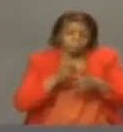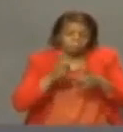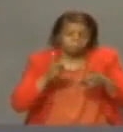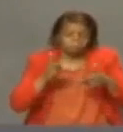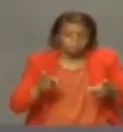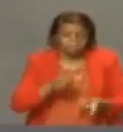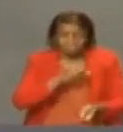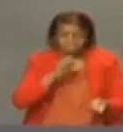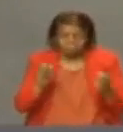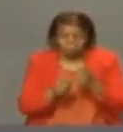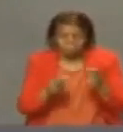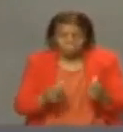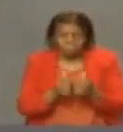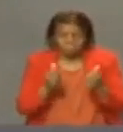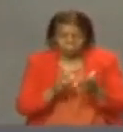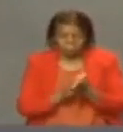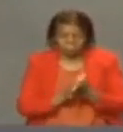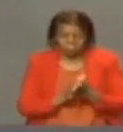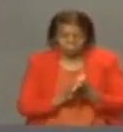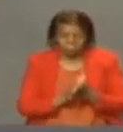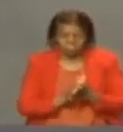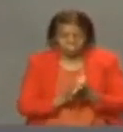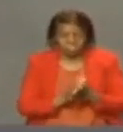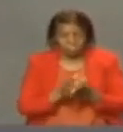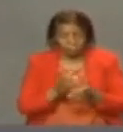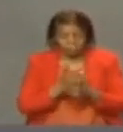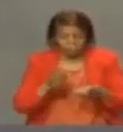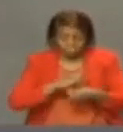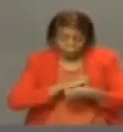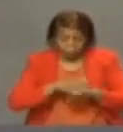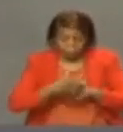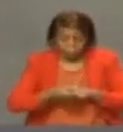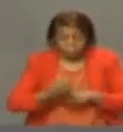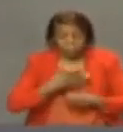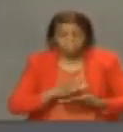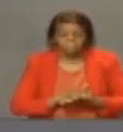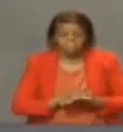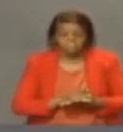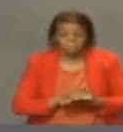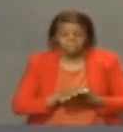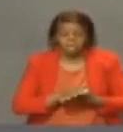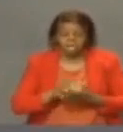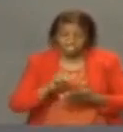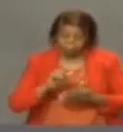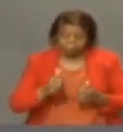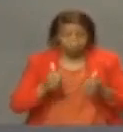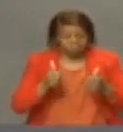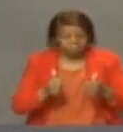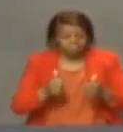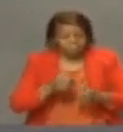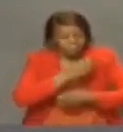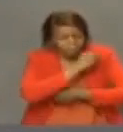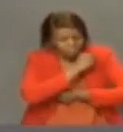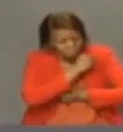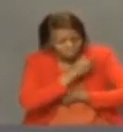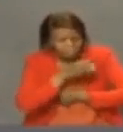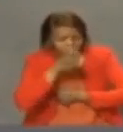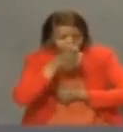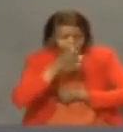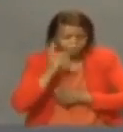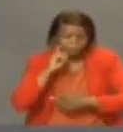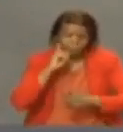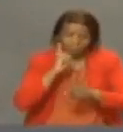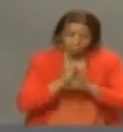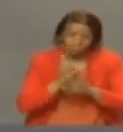seria muito bom que pudéssemos nos abraçar dançar participar em comício mas muito